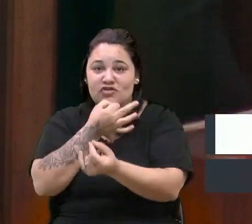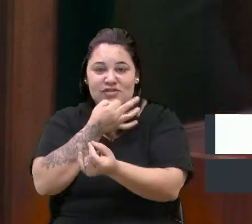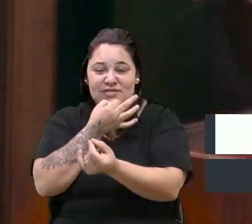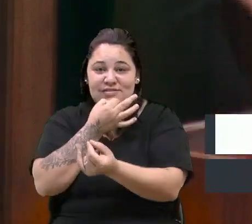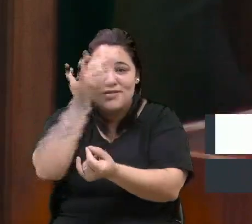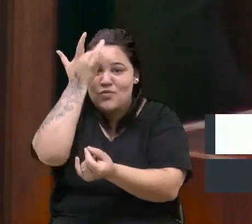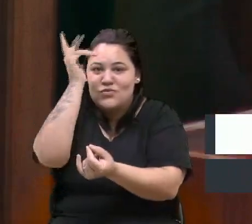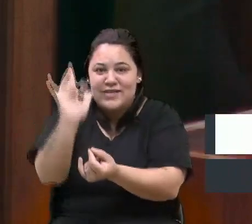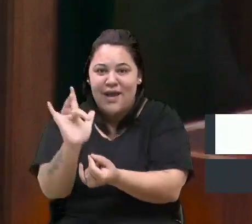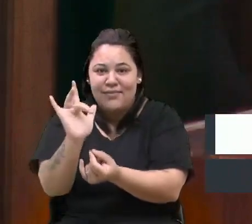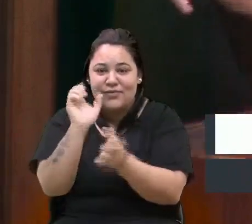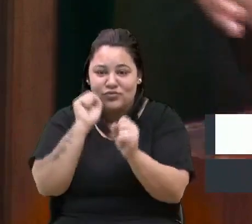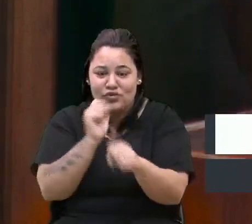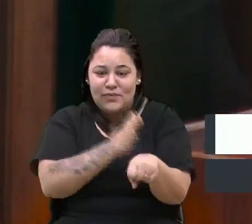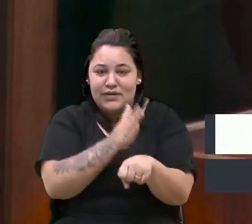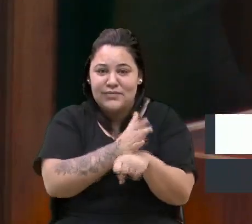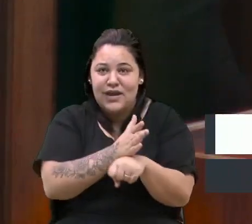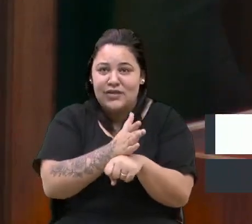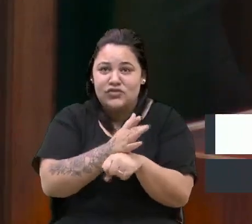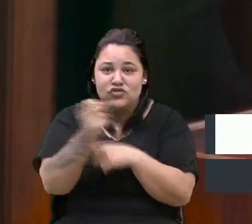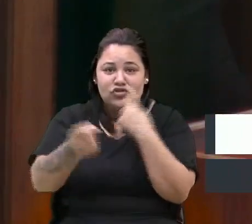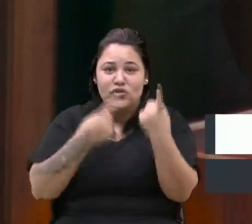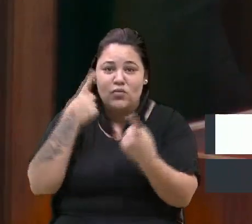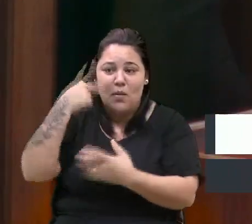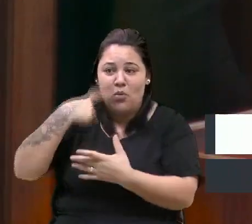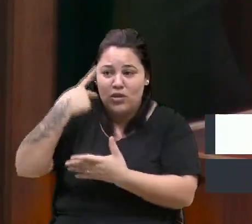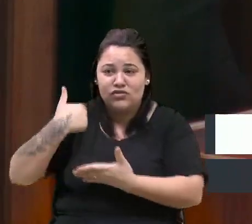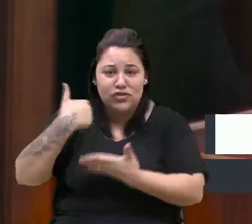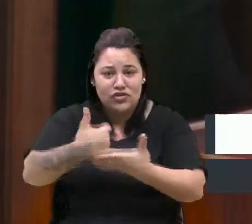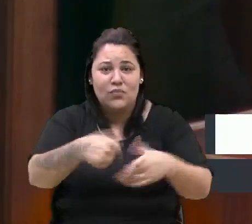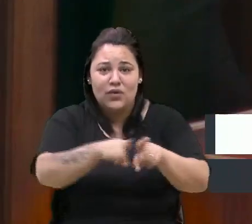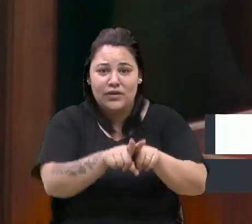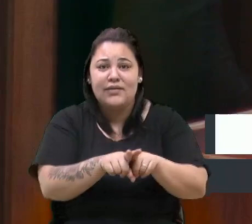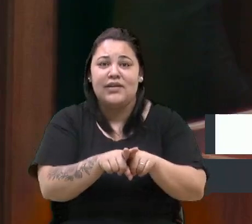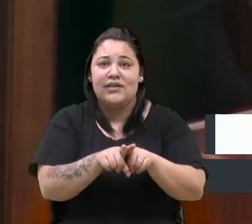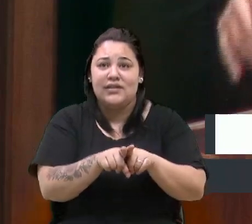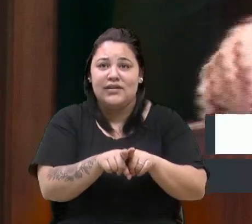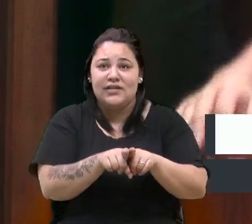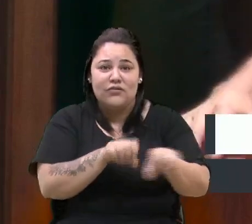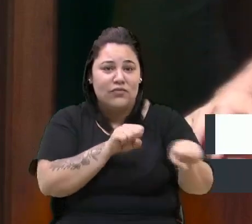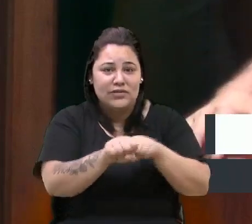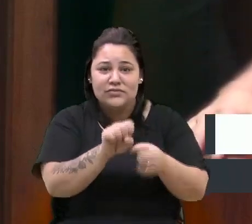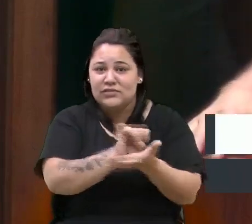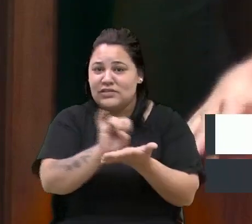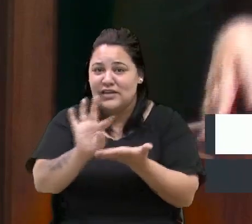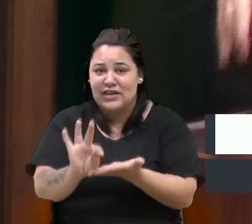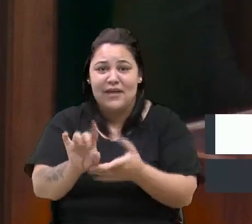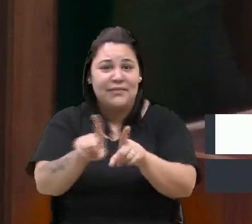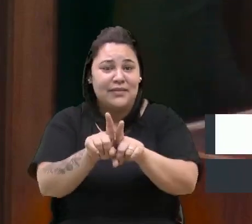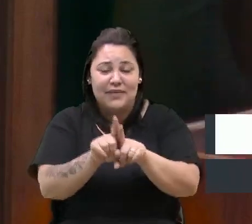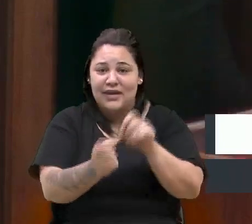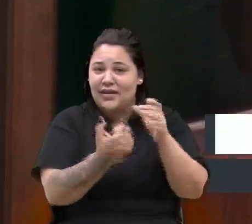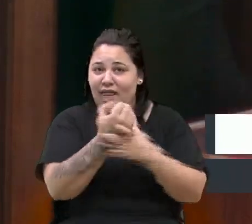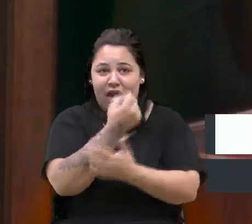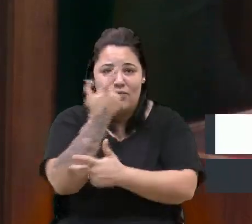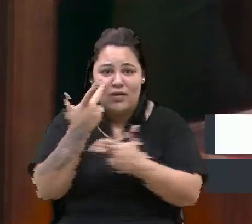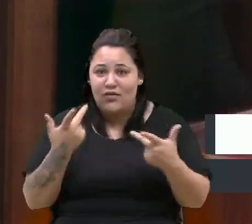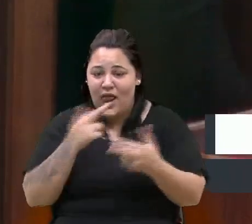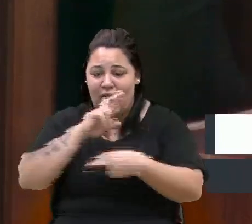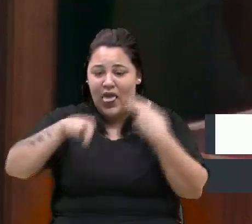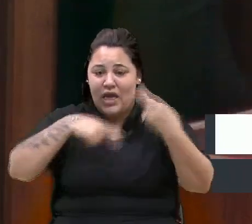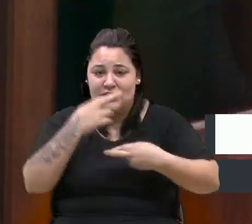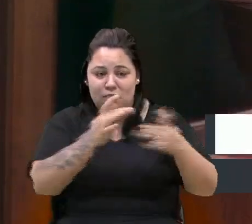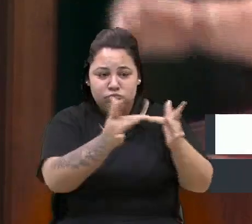poderia se enquadrar numa política de apoio, de formação de startups, né, de relação